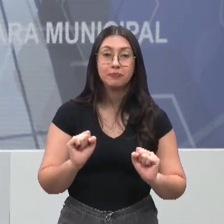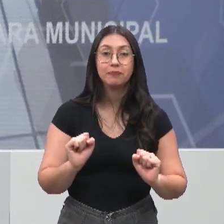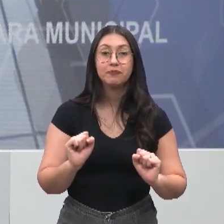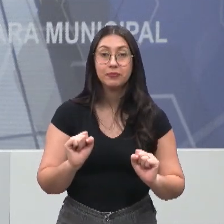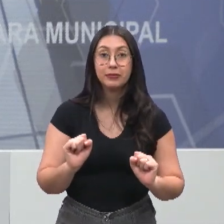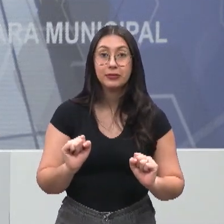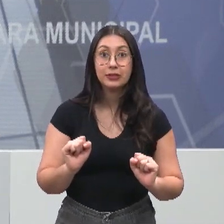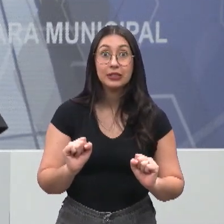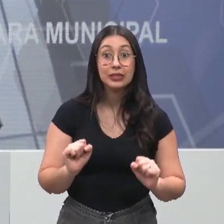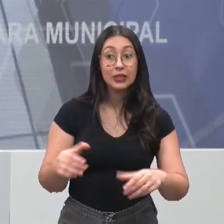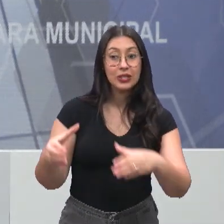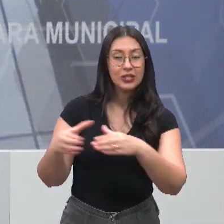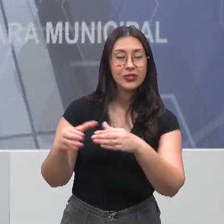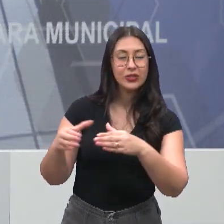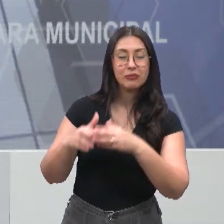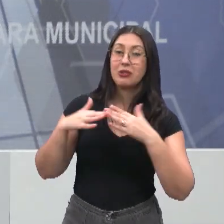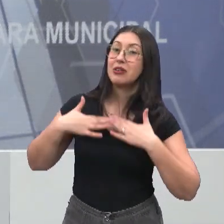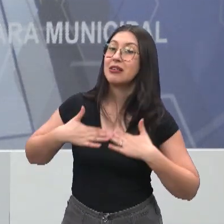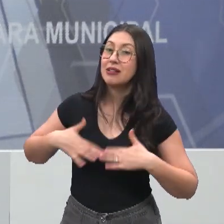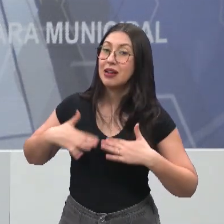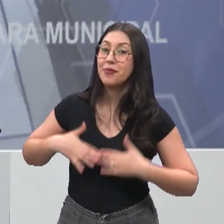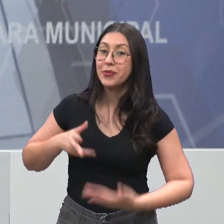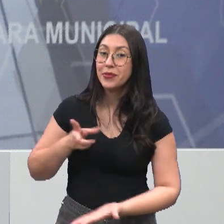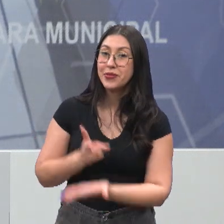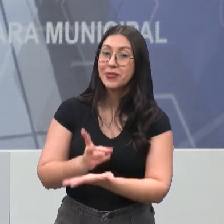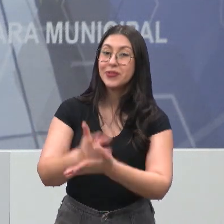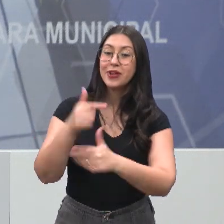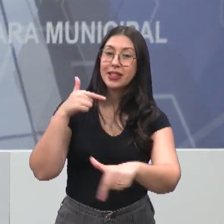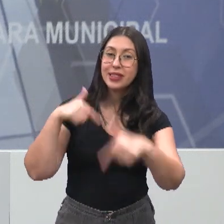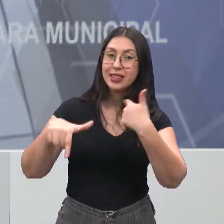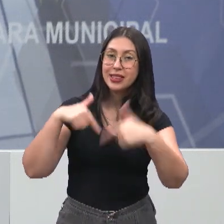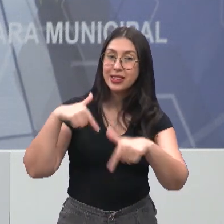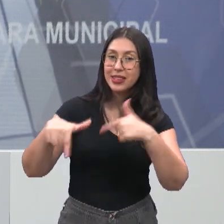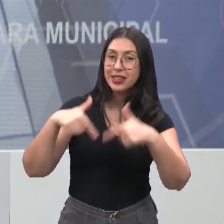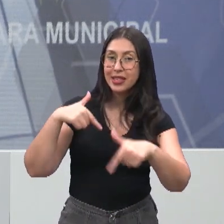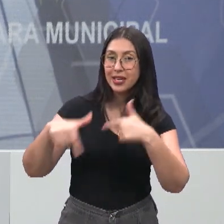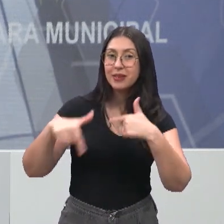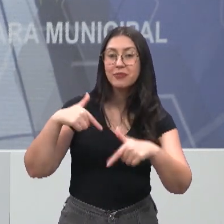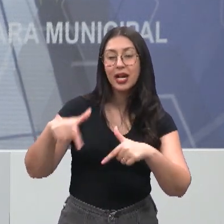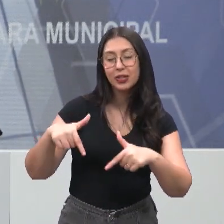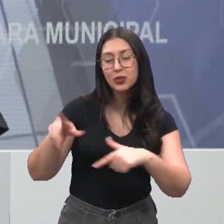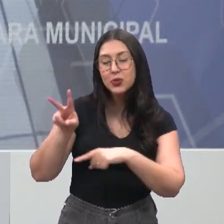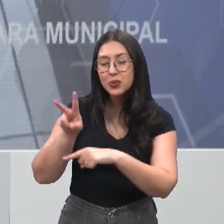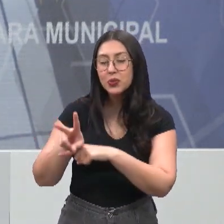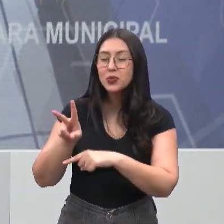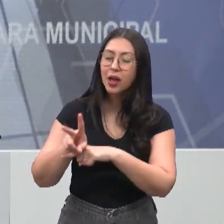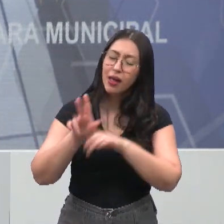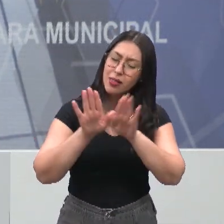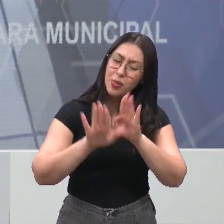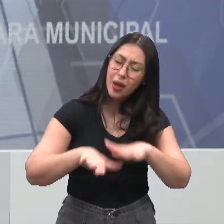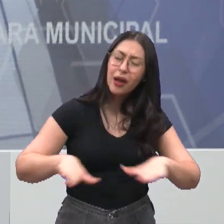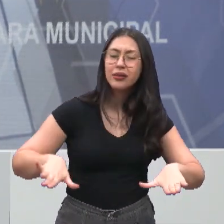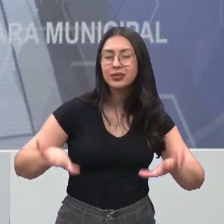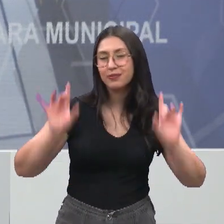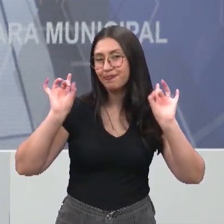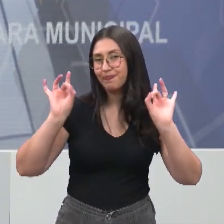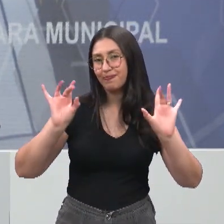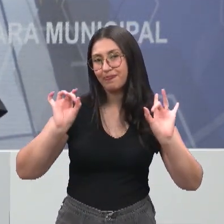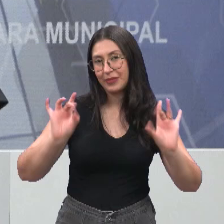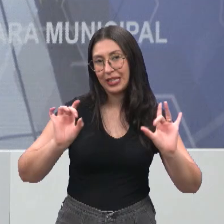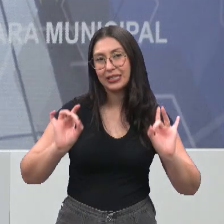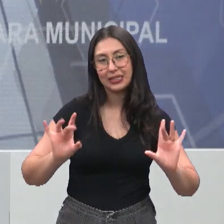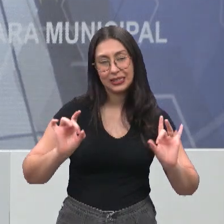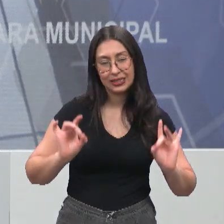eles vão ficar tranquilos para poder continuar o nosso trabalho e carregar a nossa maior riqueza da nossa cidade, que são aí as nossas